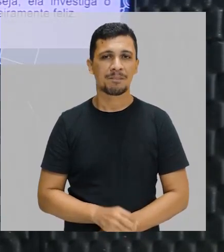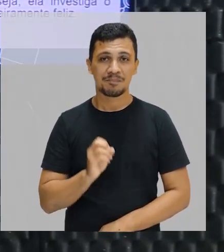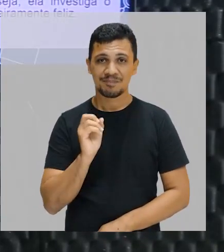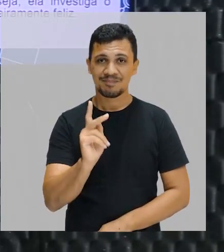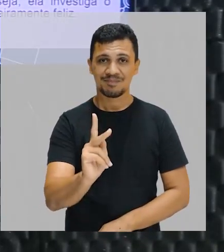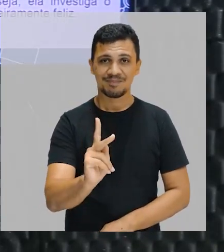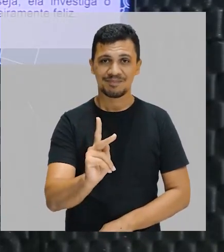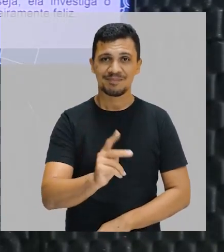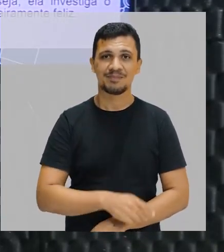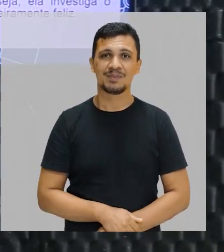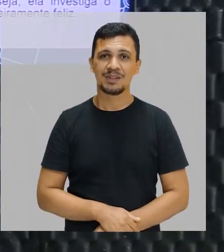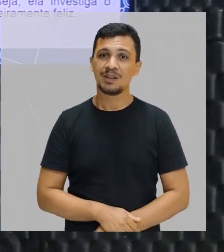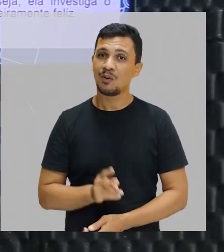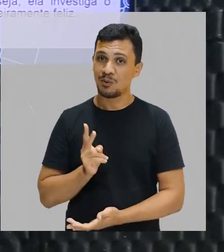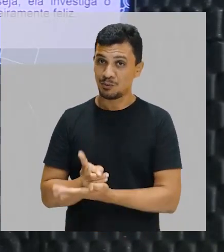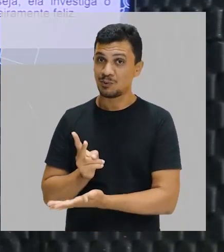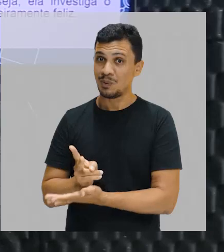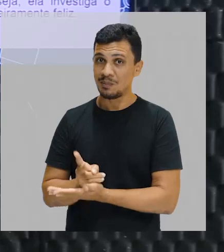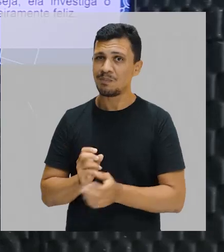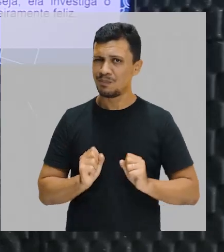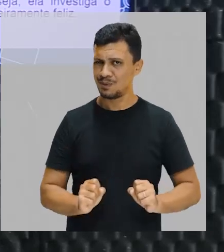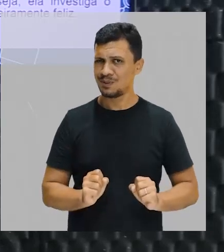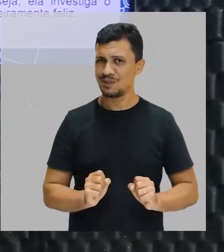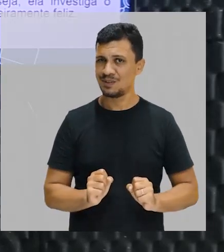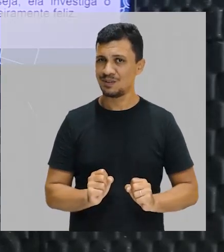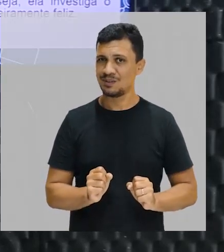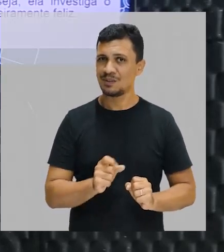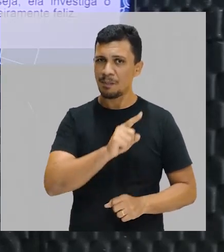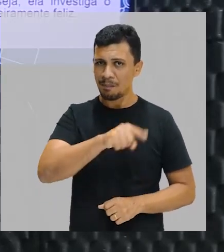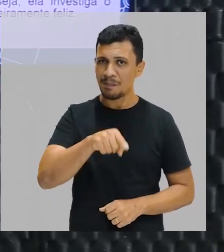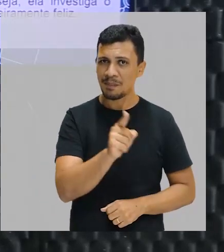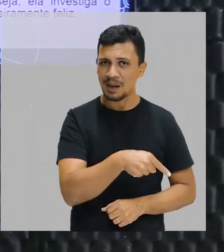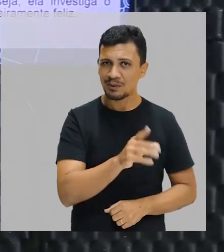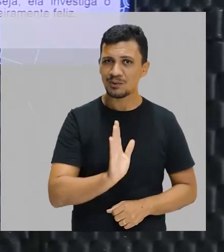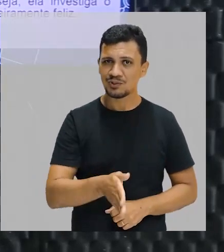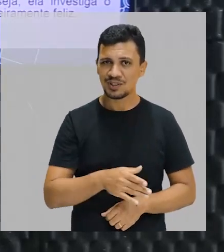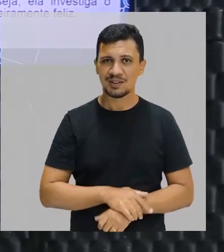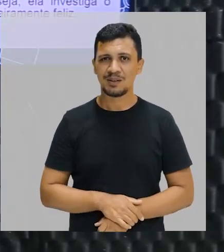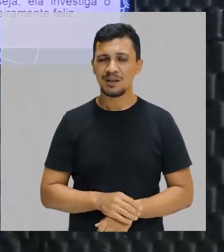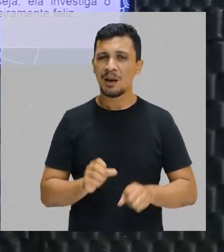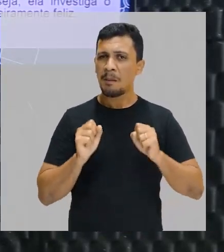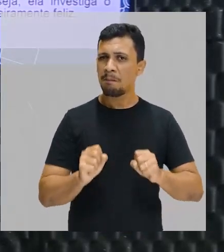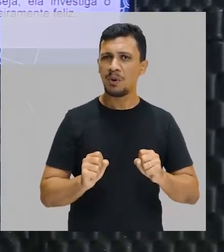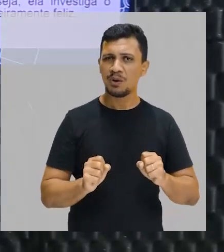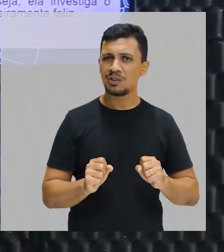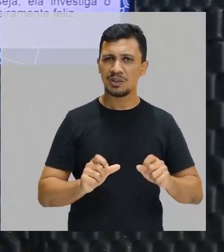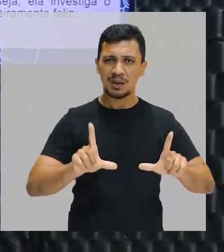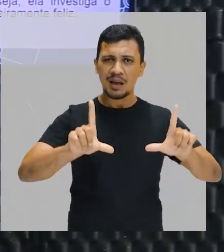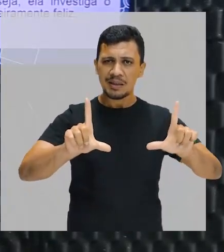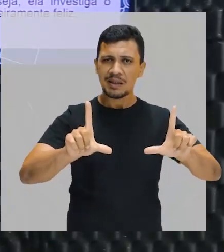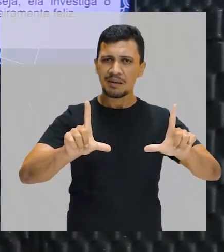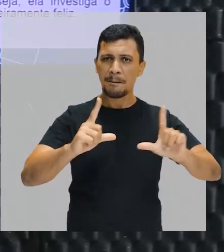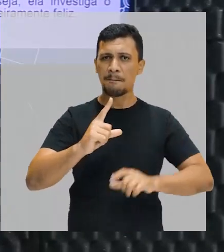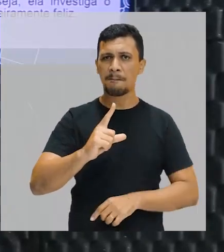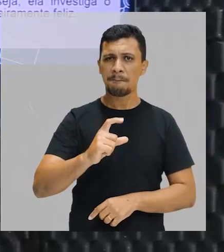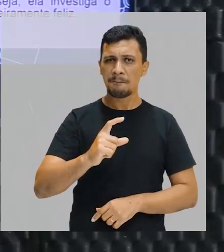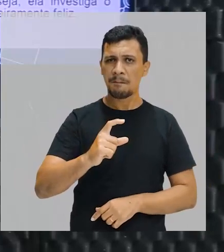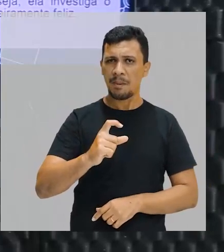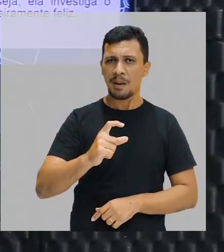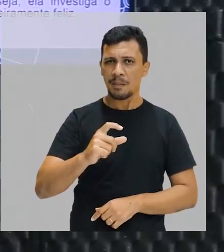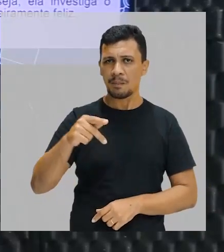bem? Podemos prosseguir? Colocou aí para ti? Beleza, tira o print da tela ali, ó. Aproveita, pega o celular e